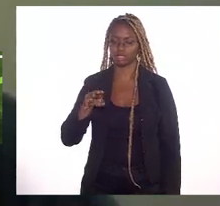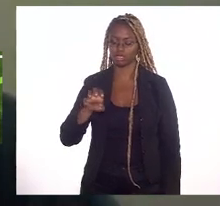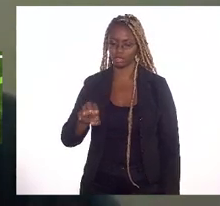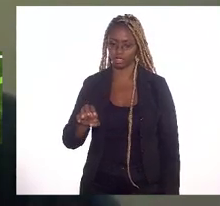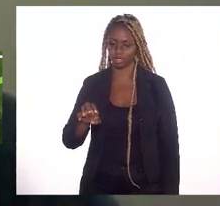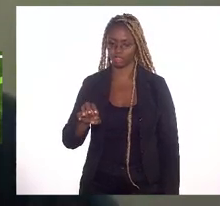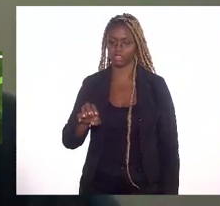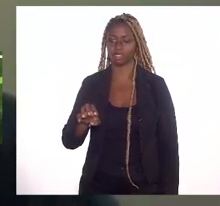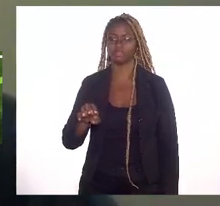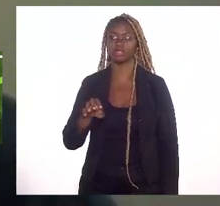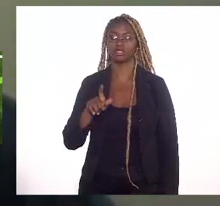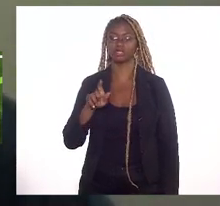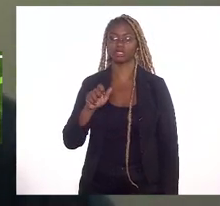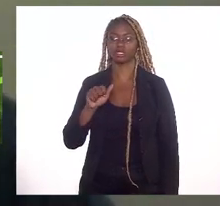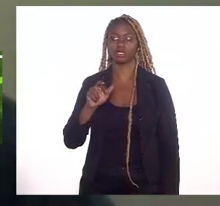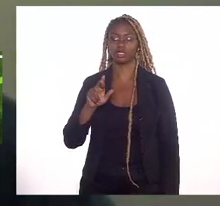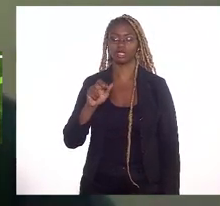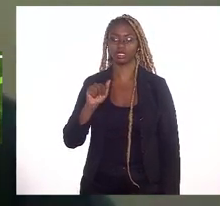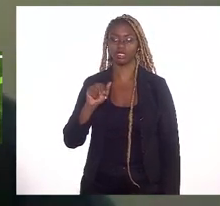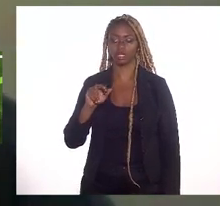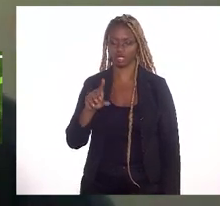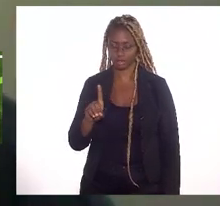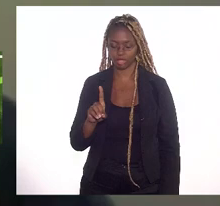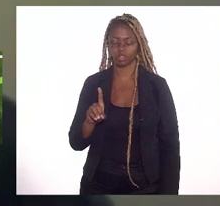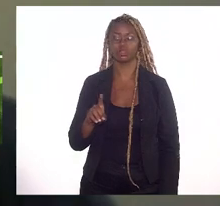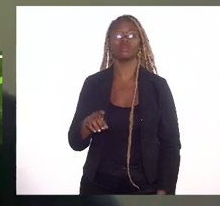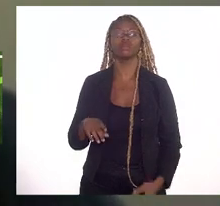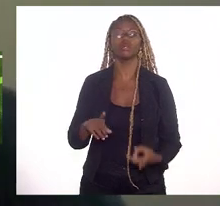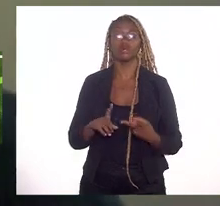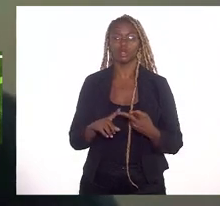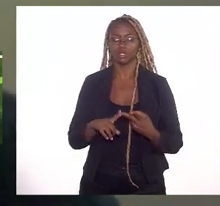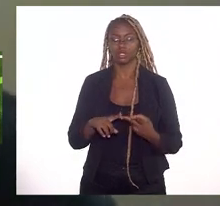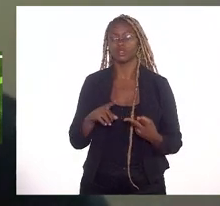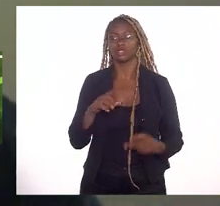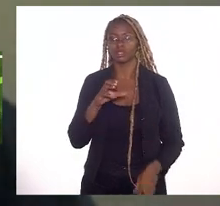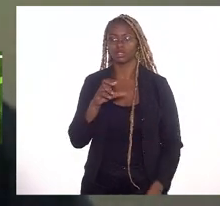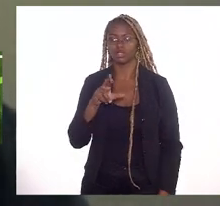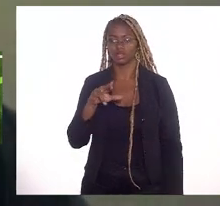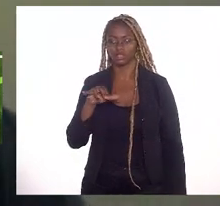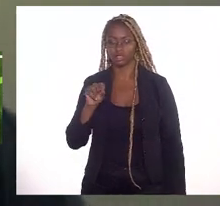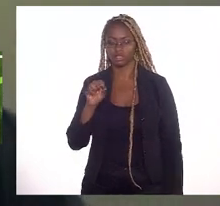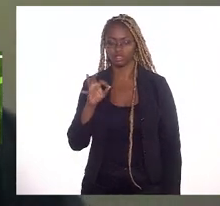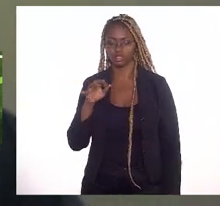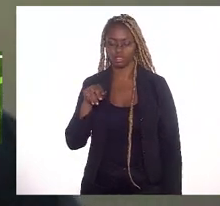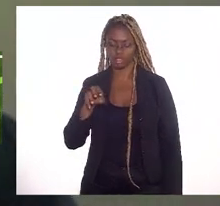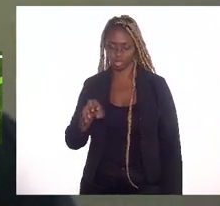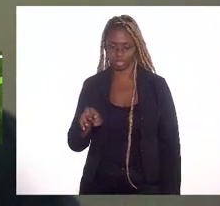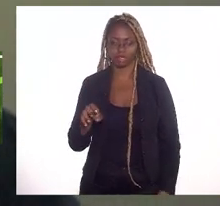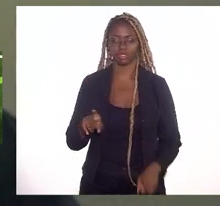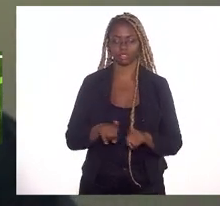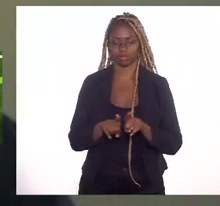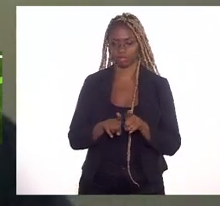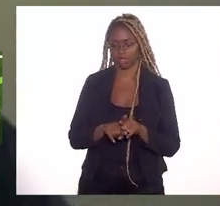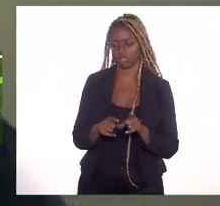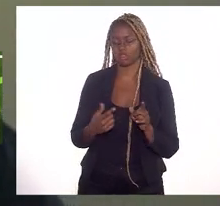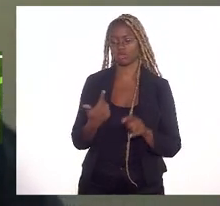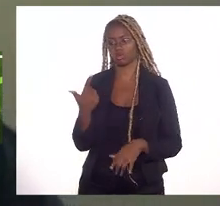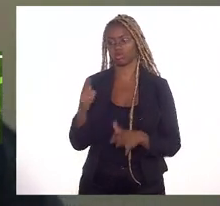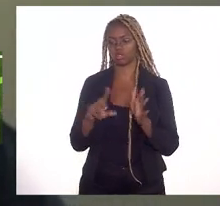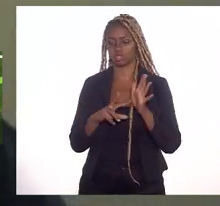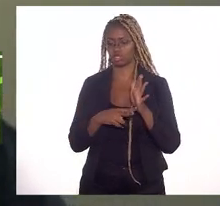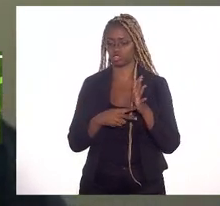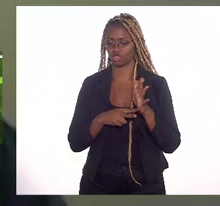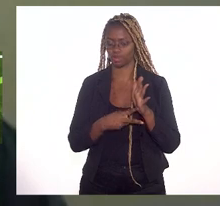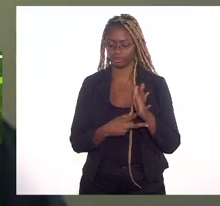Saúde, Trabalho e Previdência Social, do Sindisprev. Quero registrar a presença do Cristiano